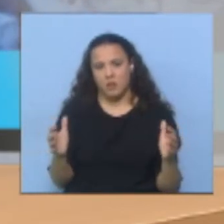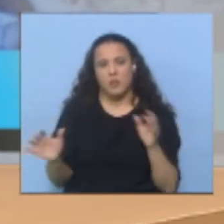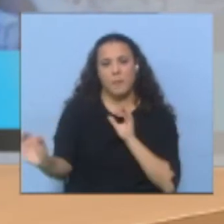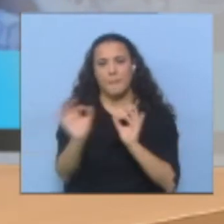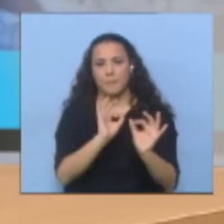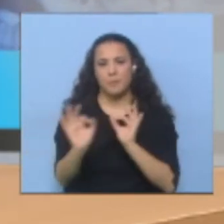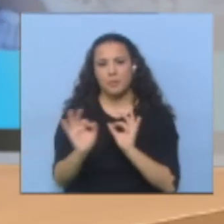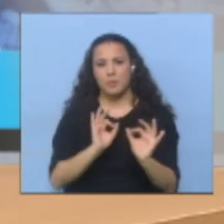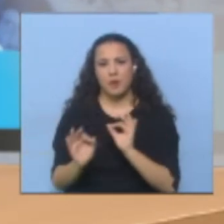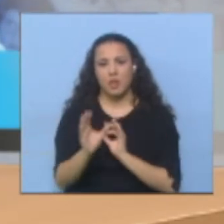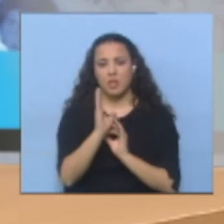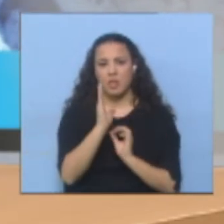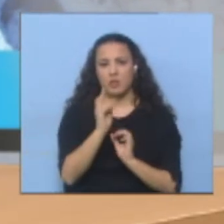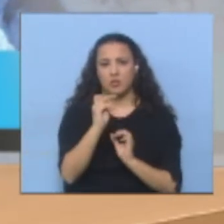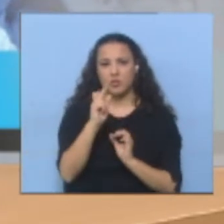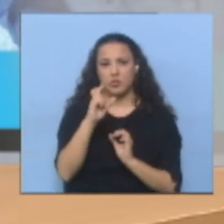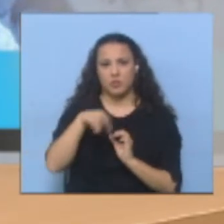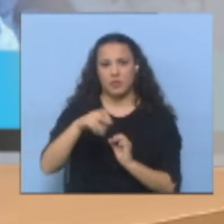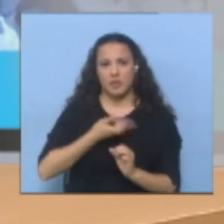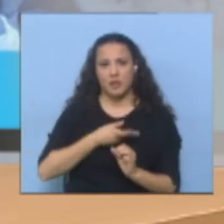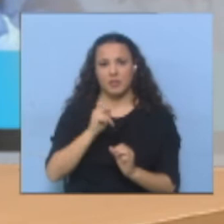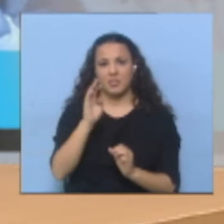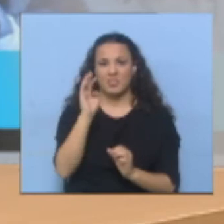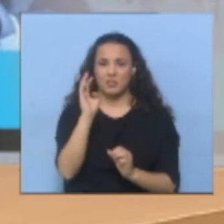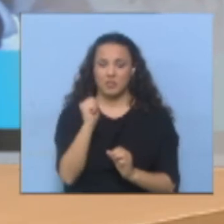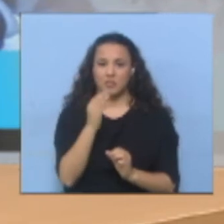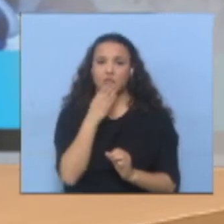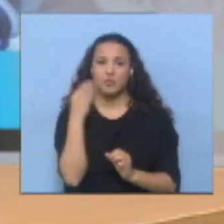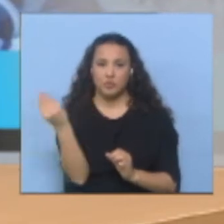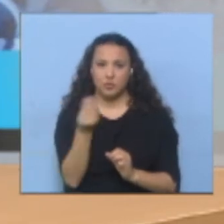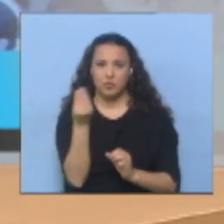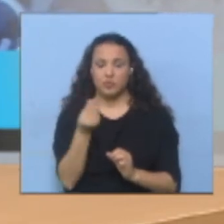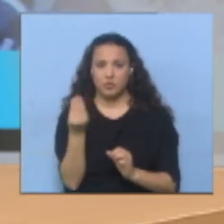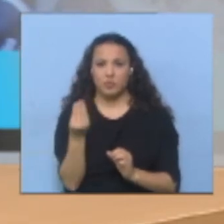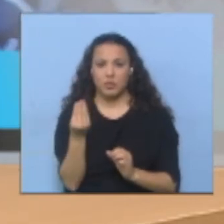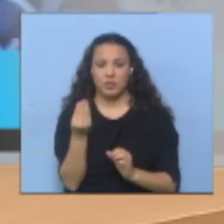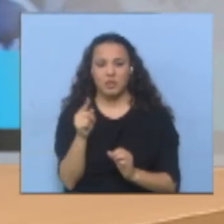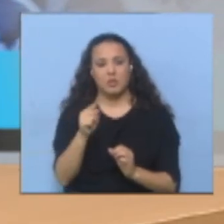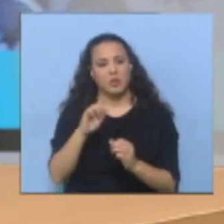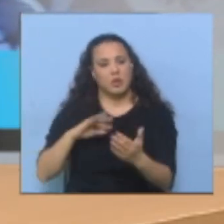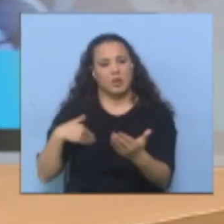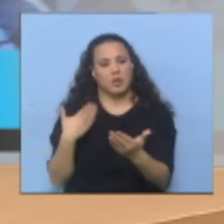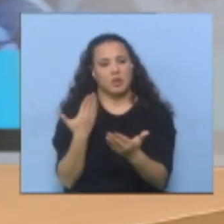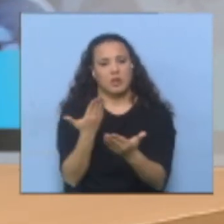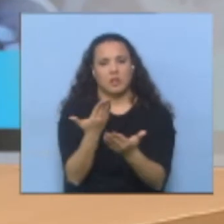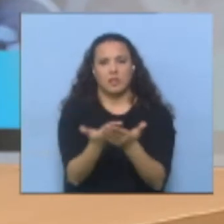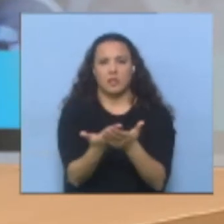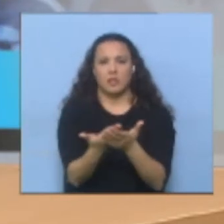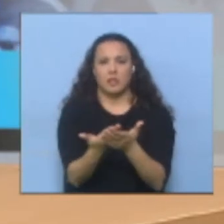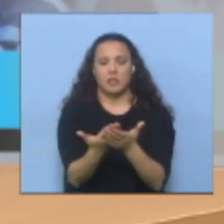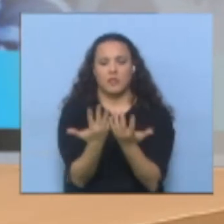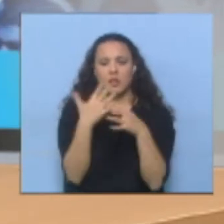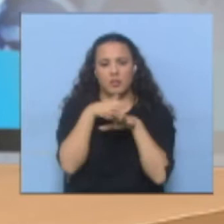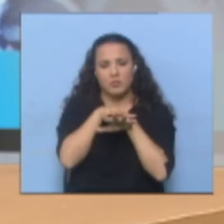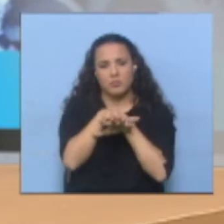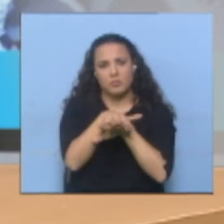das Jornadas Mundiais da Juventude. E foi isso que nos levou a convidar e integrar